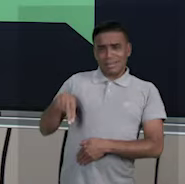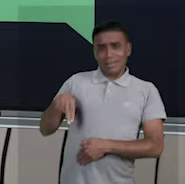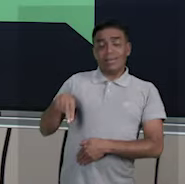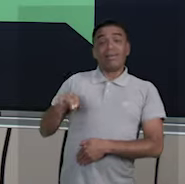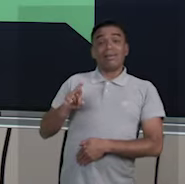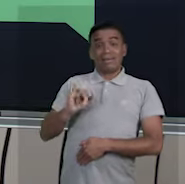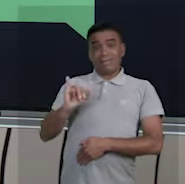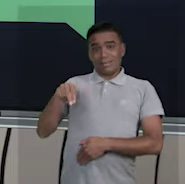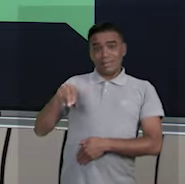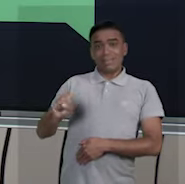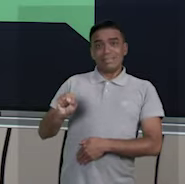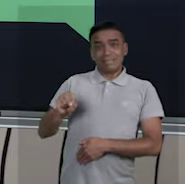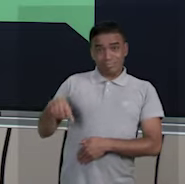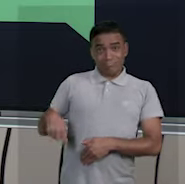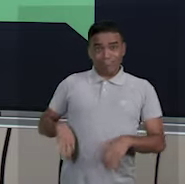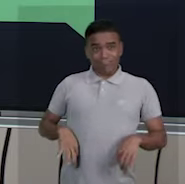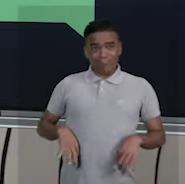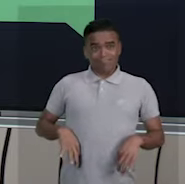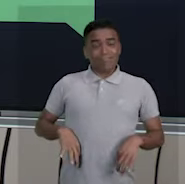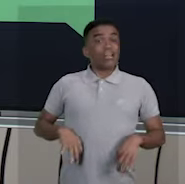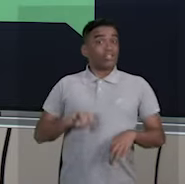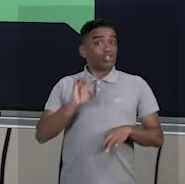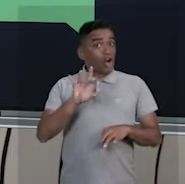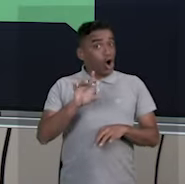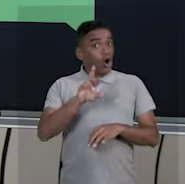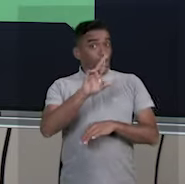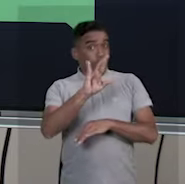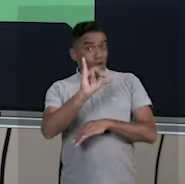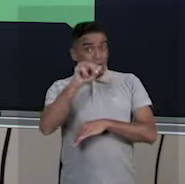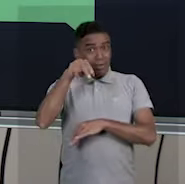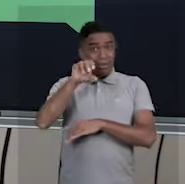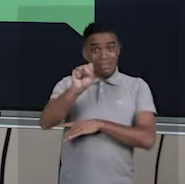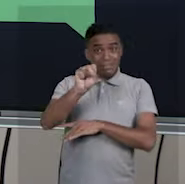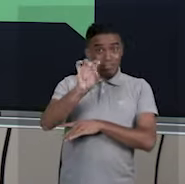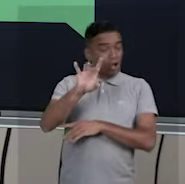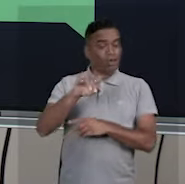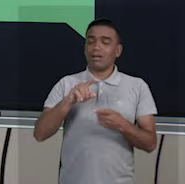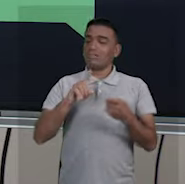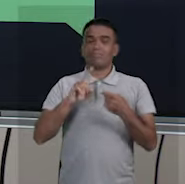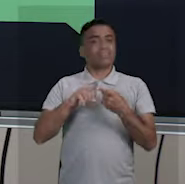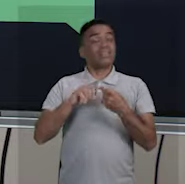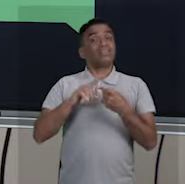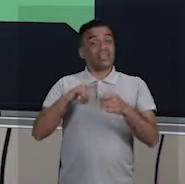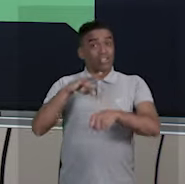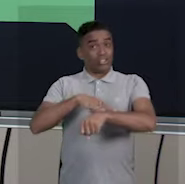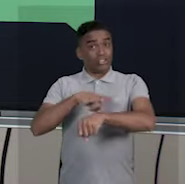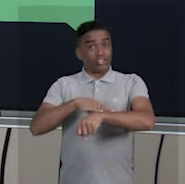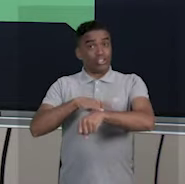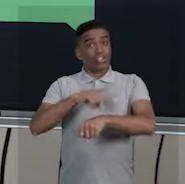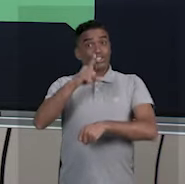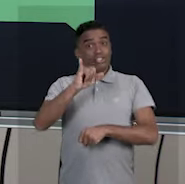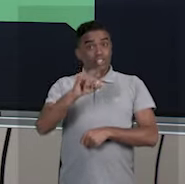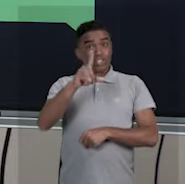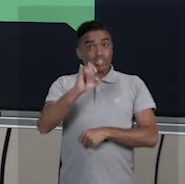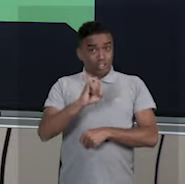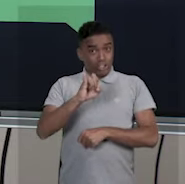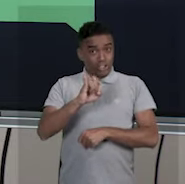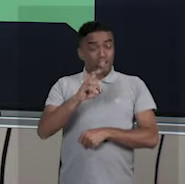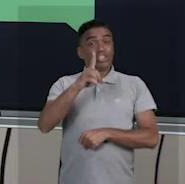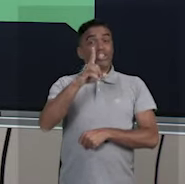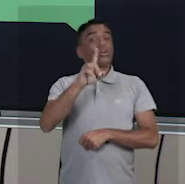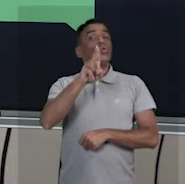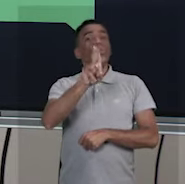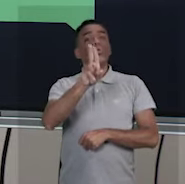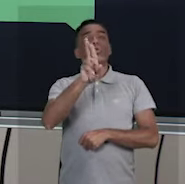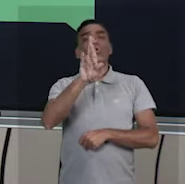excretor. Somente ele? Não. Vamos pensar. Nós temos a urina, né, que vai ser um produto de excreção do